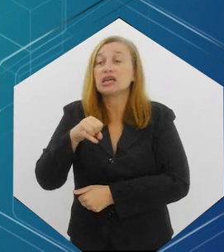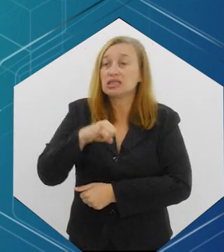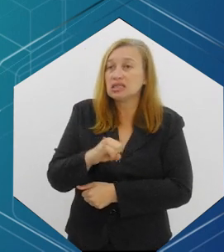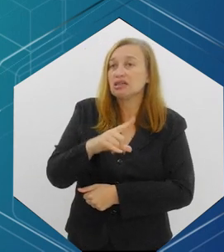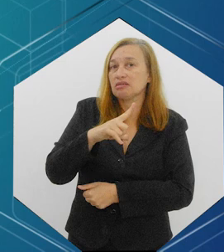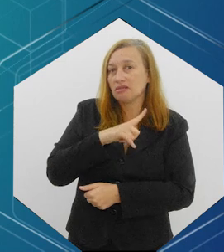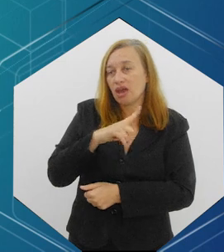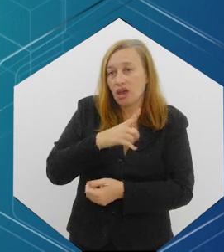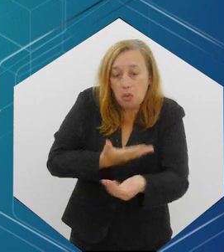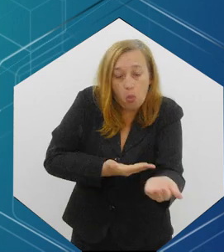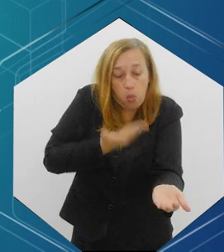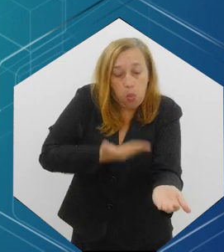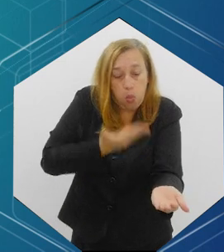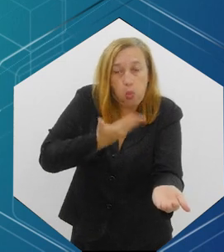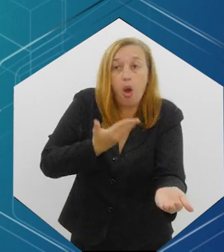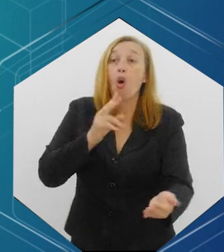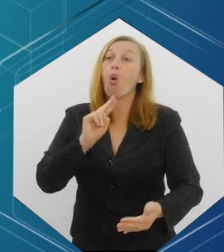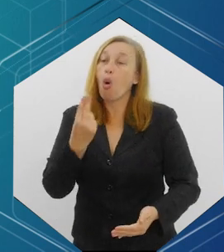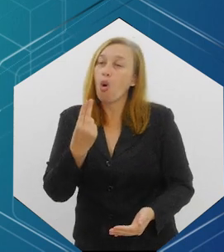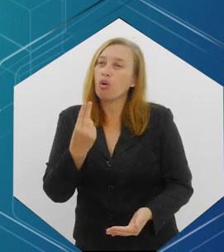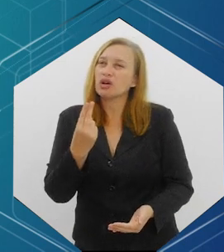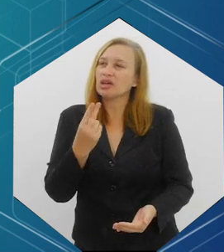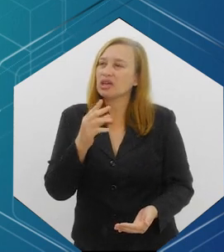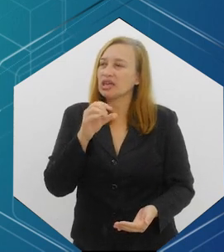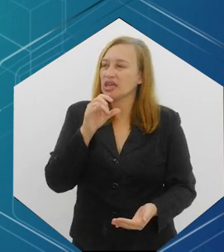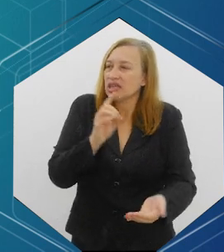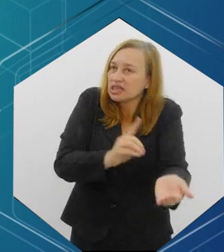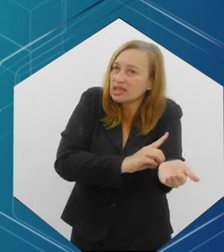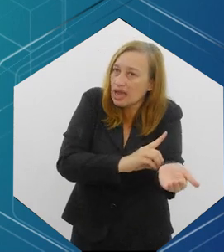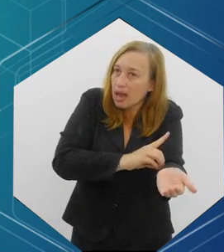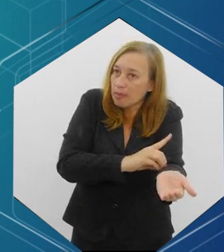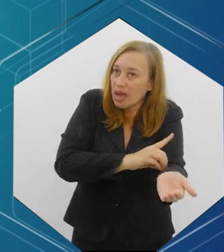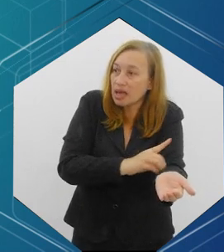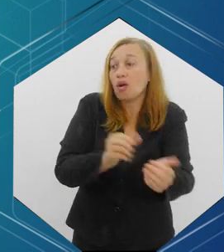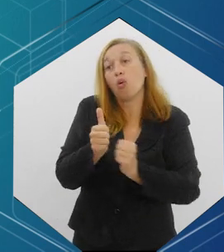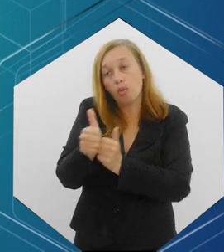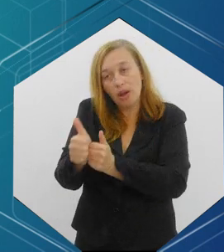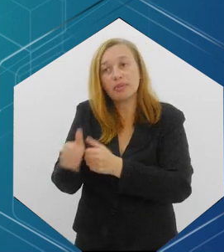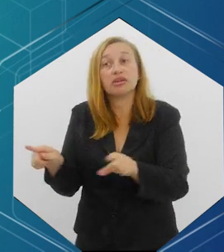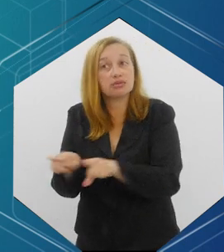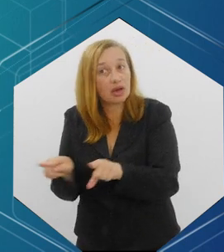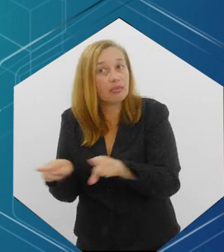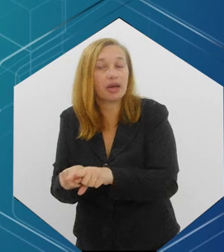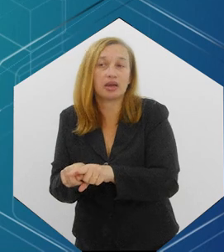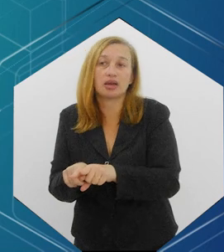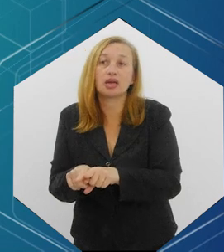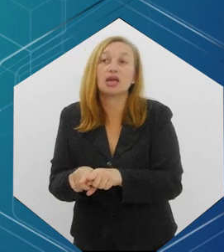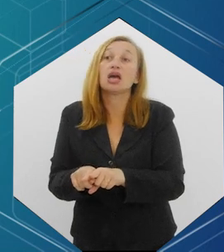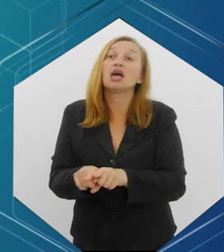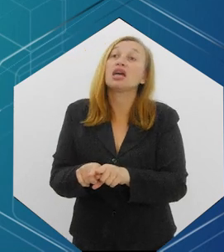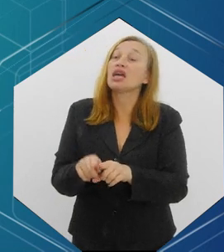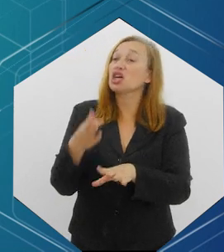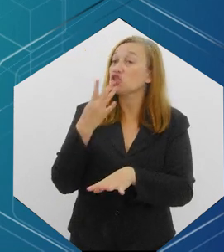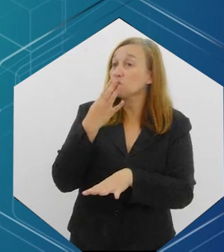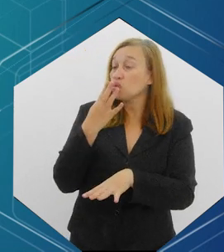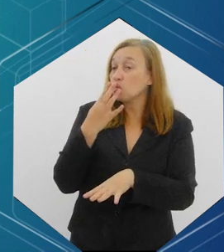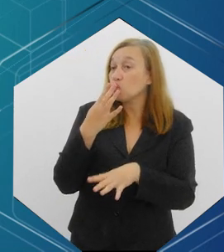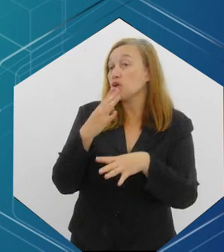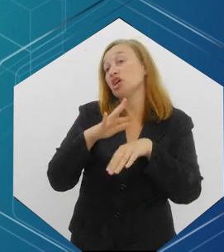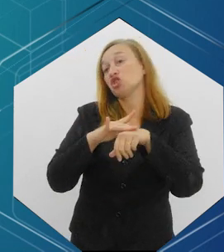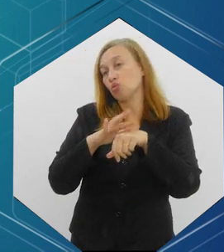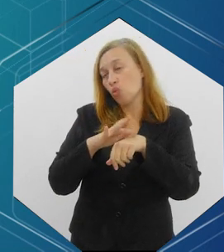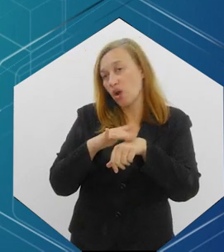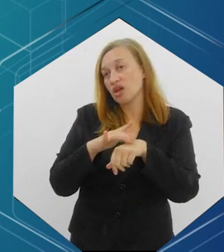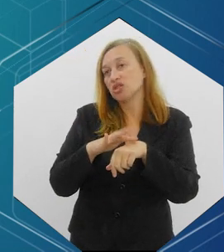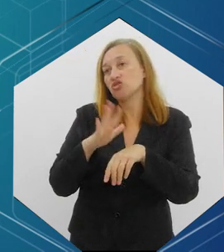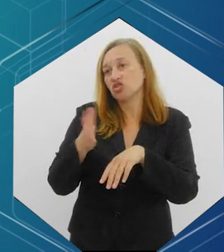um clínico geral, e se ele tem uma hipertensão, um diabetes, ele tem que ter um acompanhamento adequado, perene. E essas